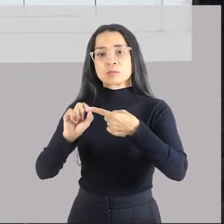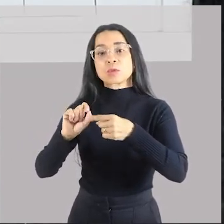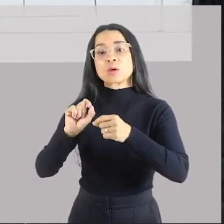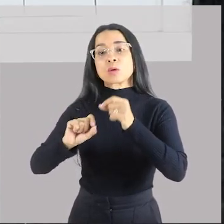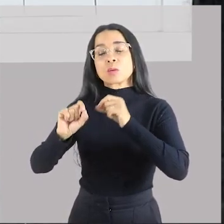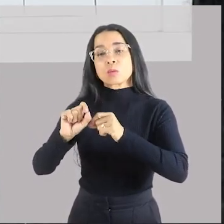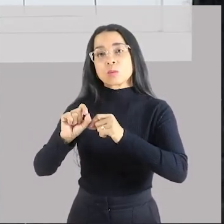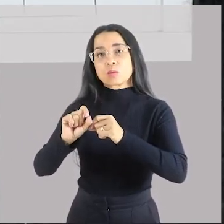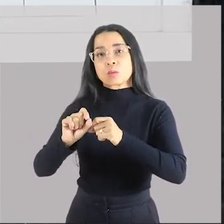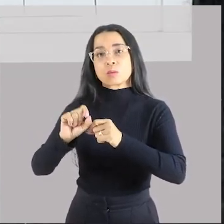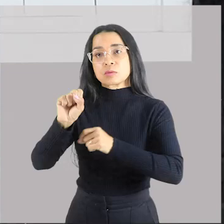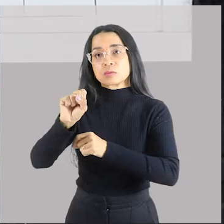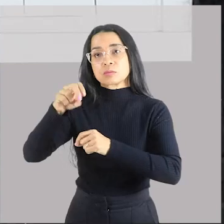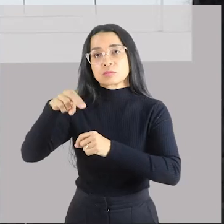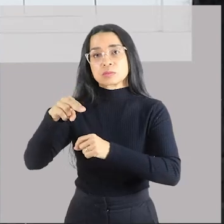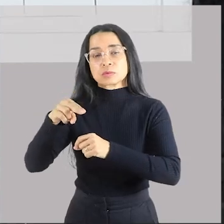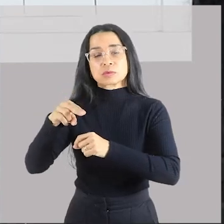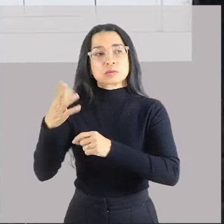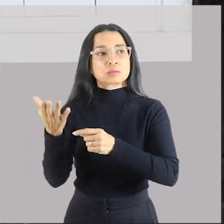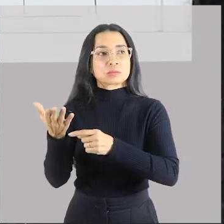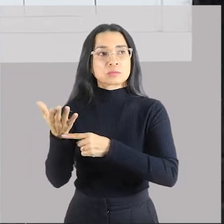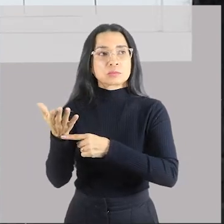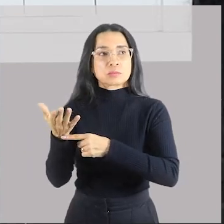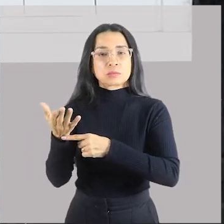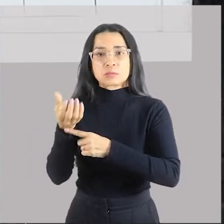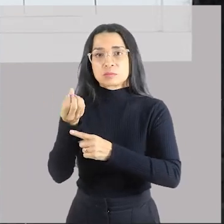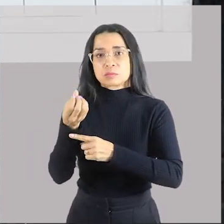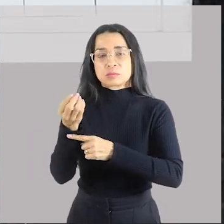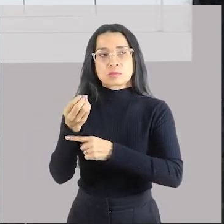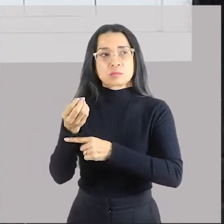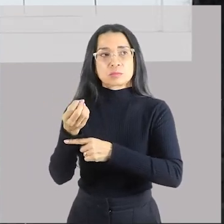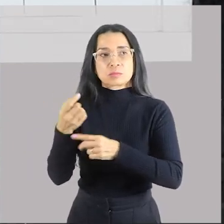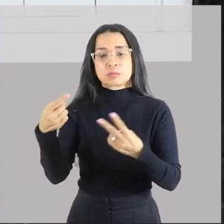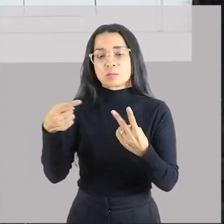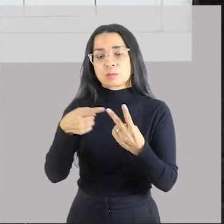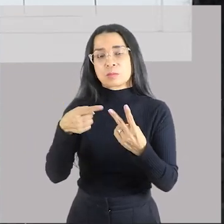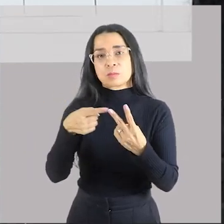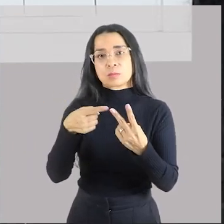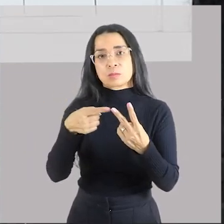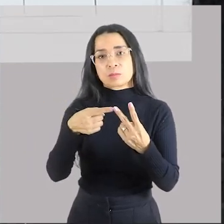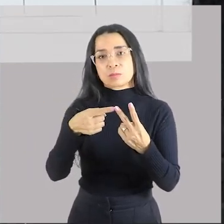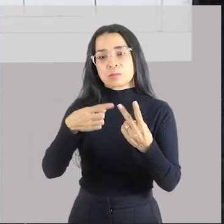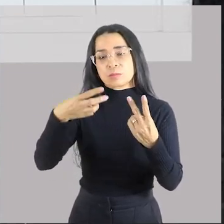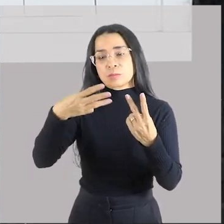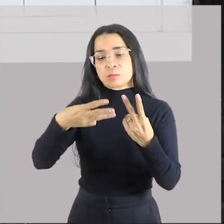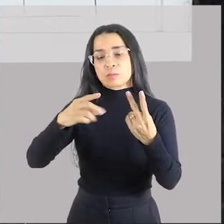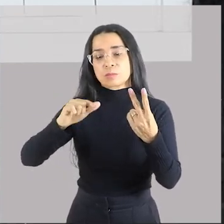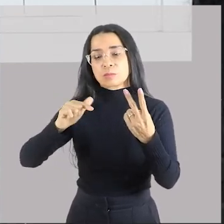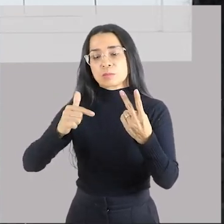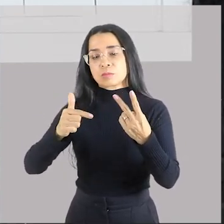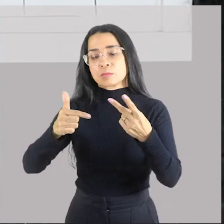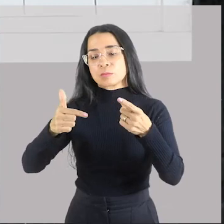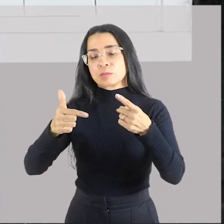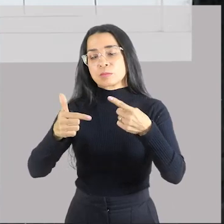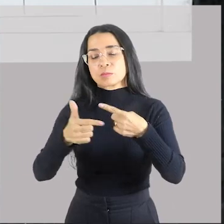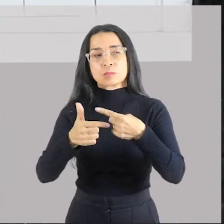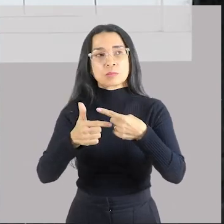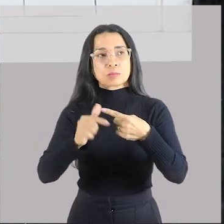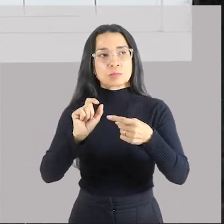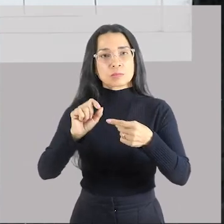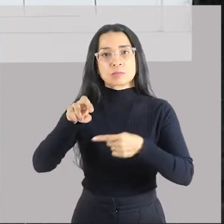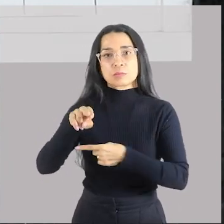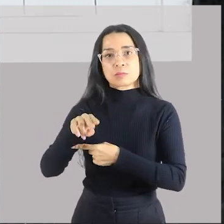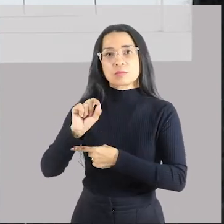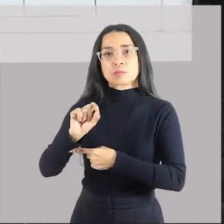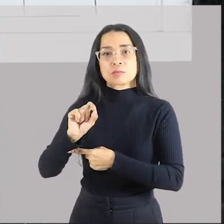é mesmo seno de 60, turma? É raiz de 3 sobre 2. Então, raiz de 3 sobre 2